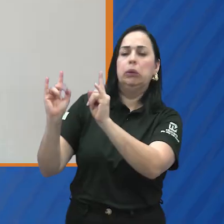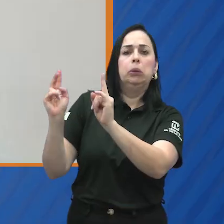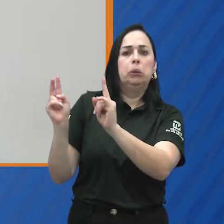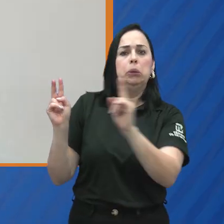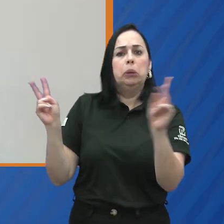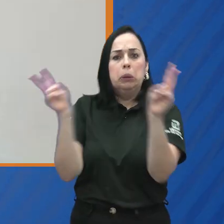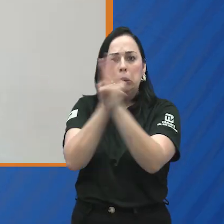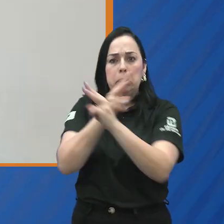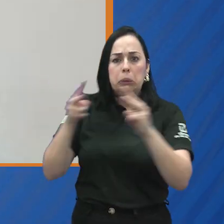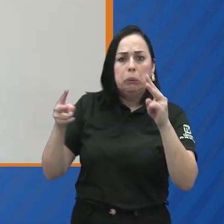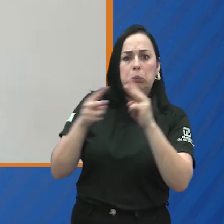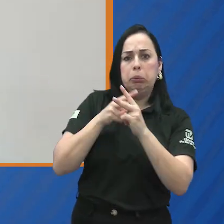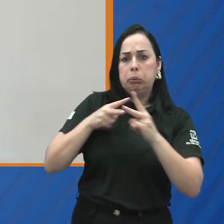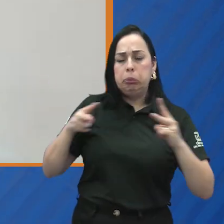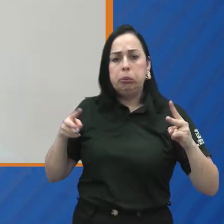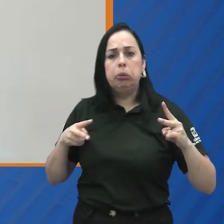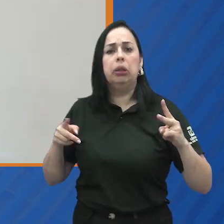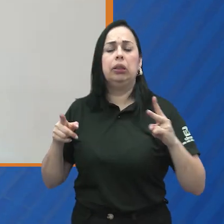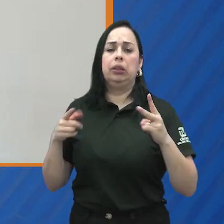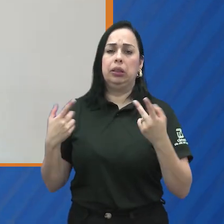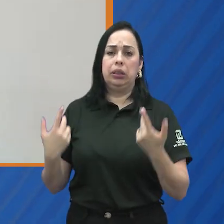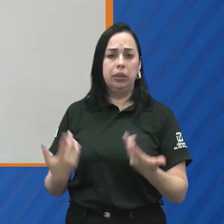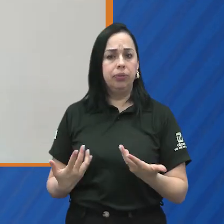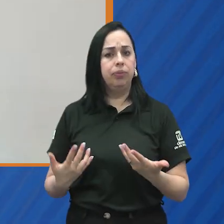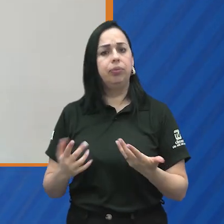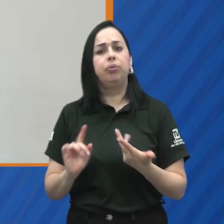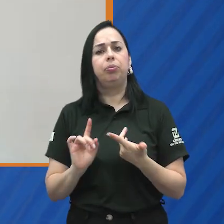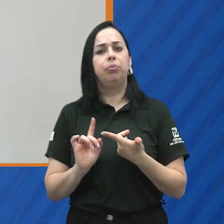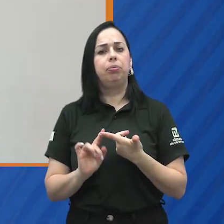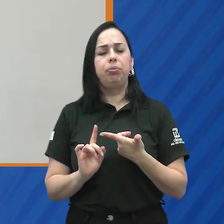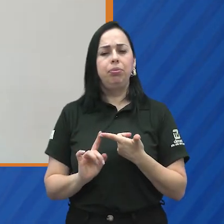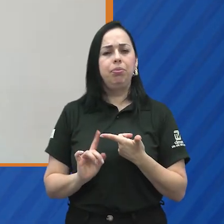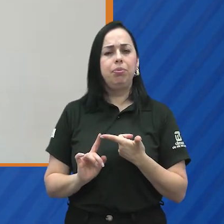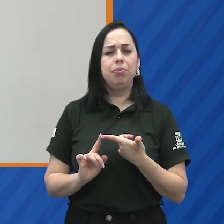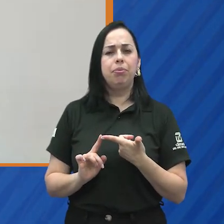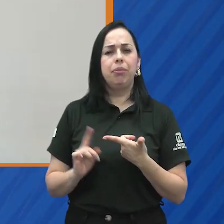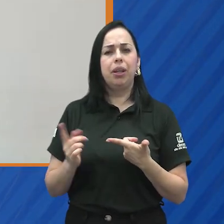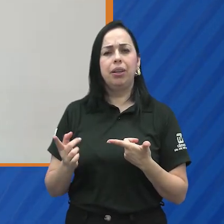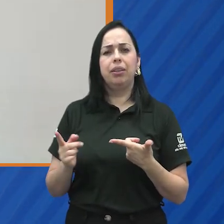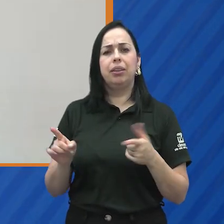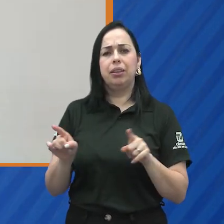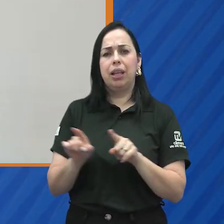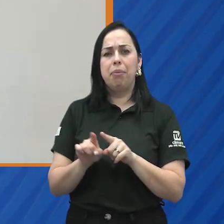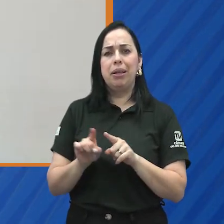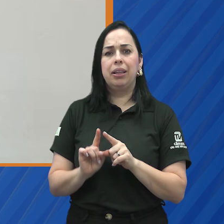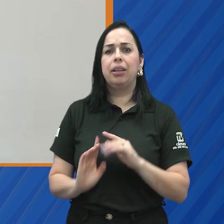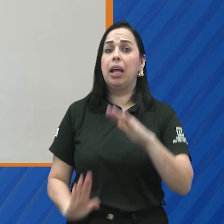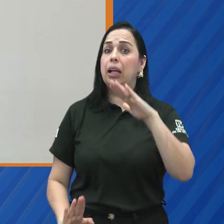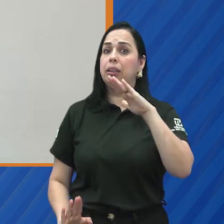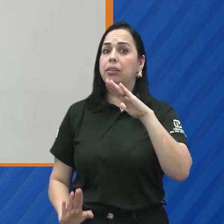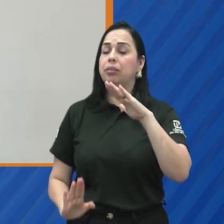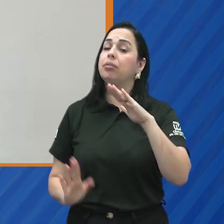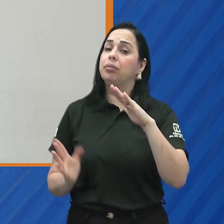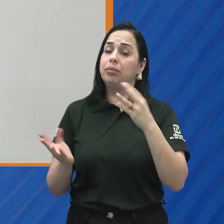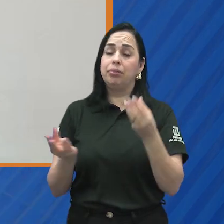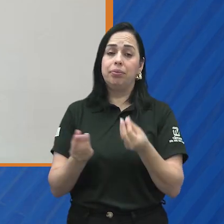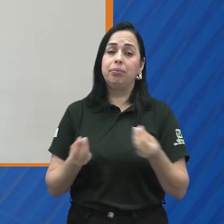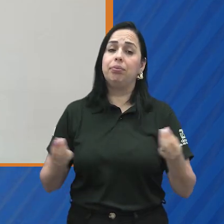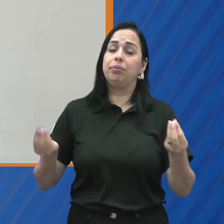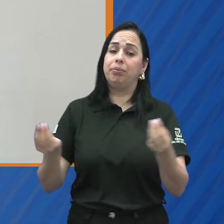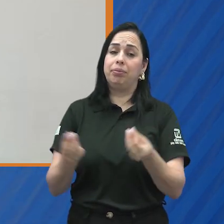de calor, constituindo as ilhas de calor na cidade, e há, inclusive,